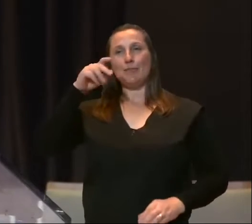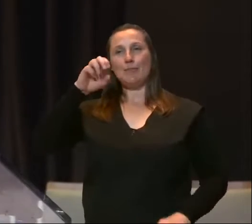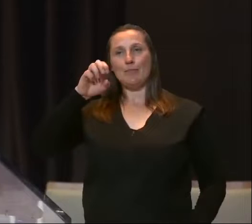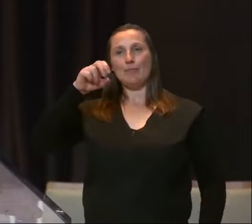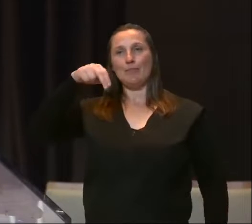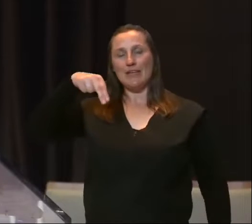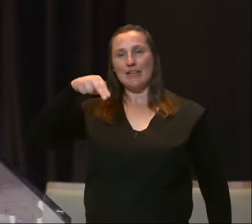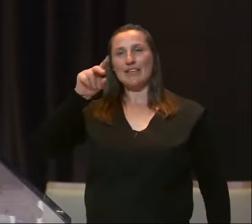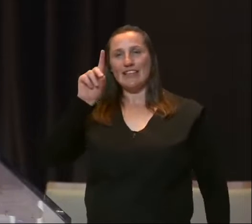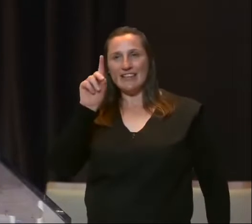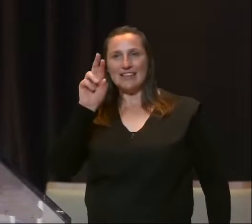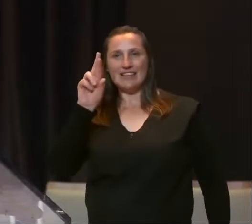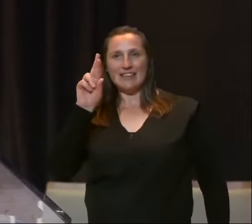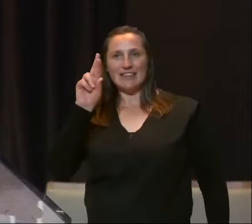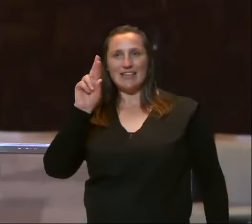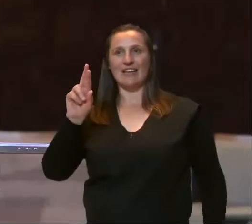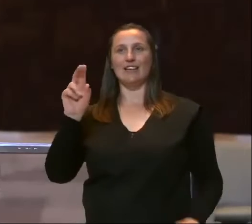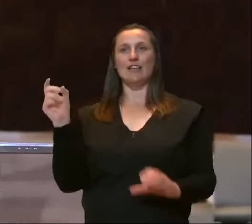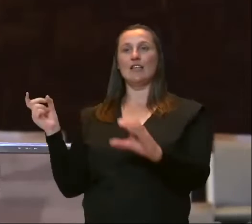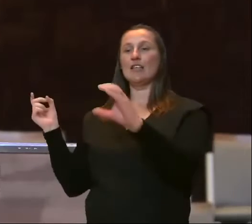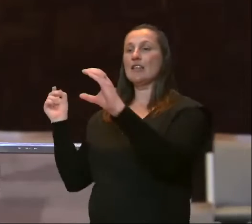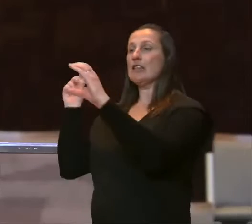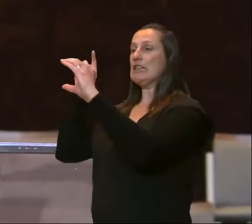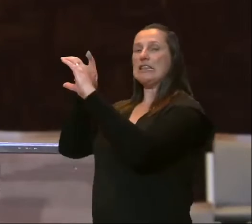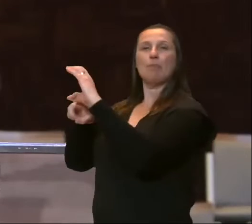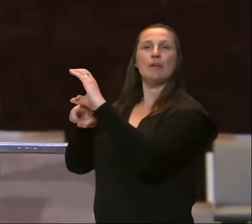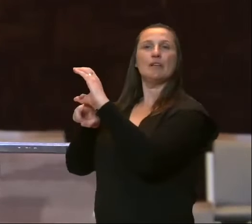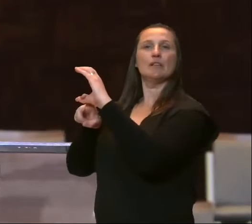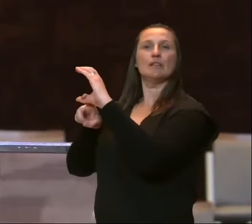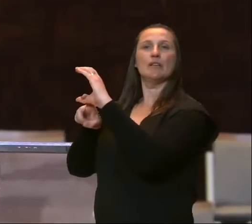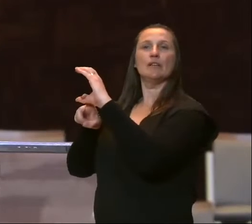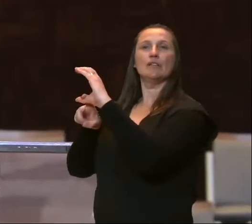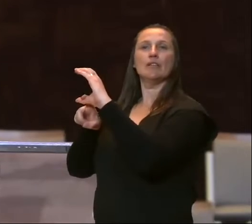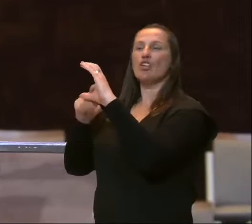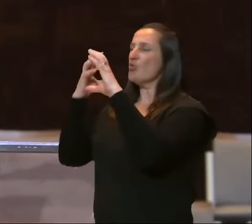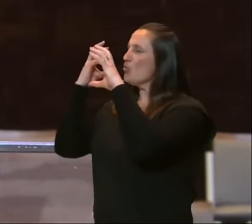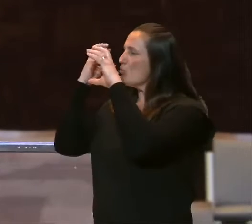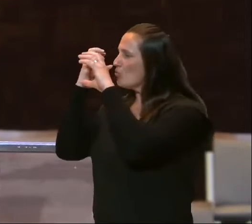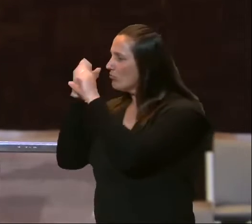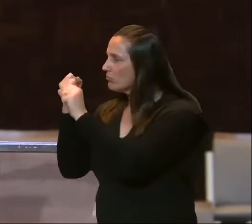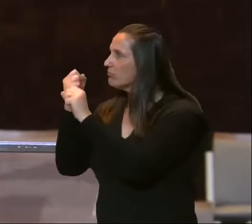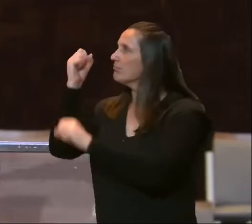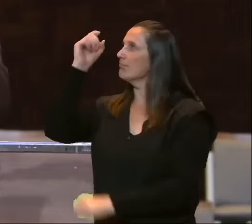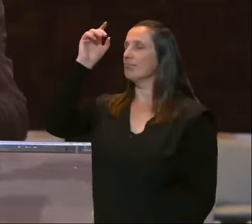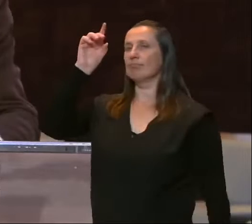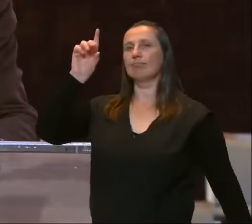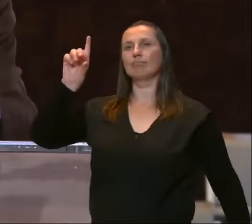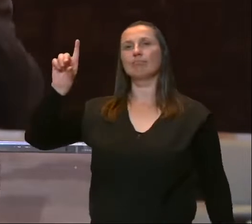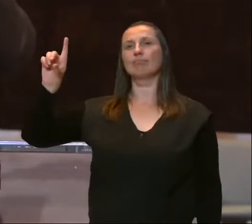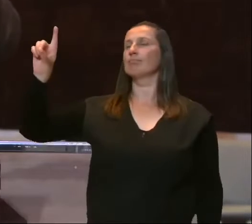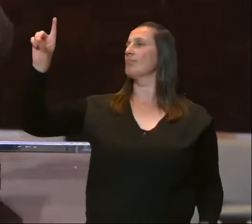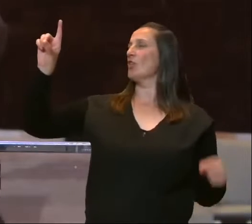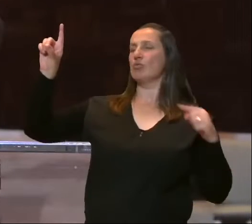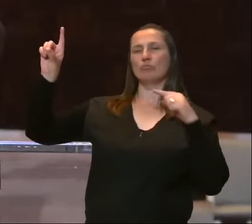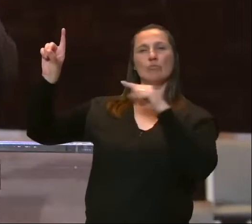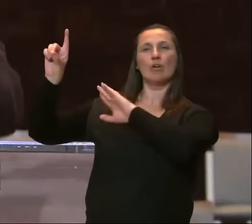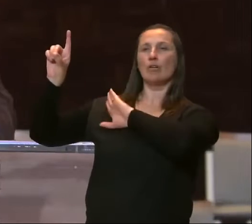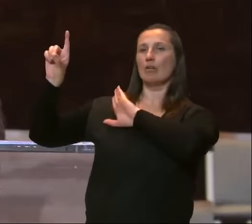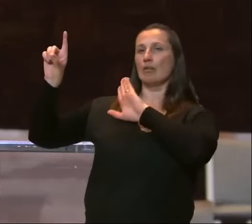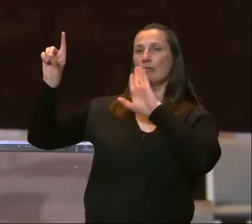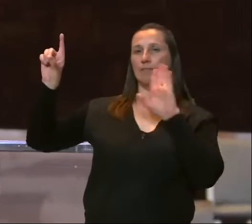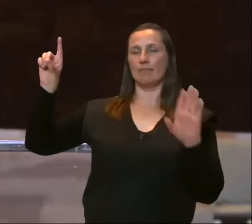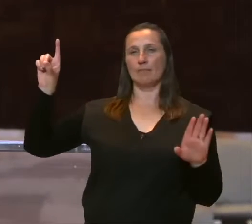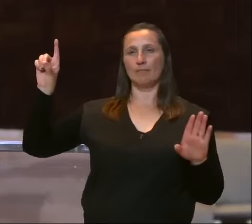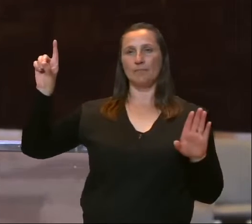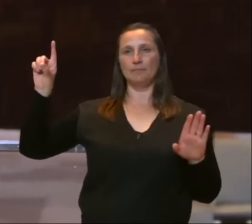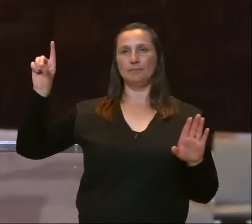E Ele vai gerar certezas no seu coração. Ou vai reavivar aquelas que você deixou os pensamentos ruins